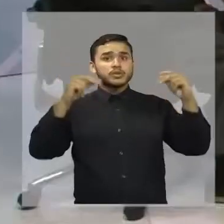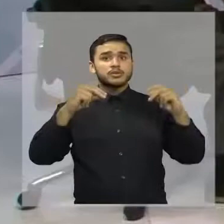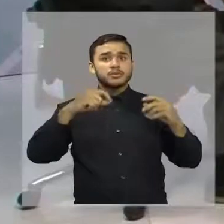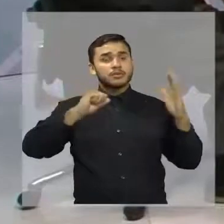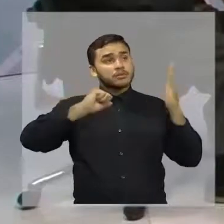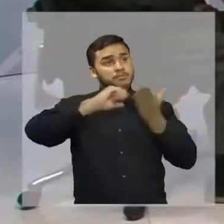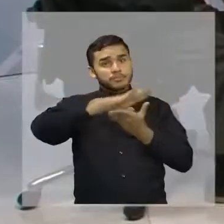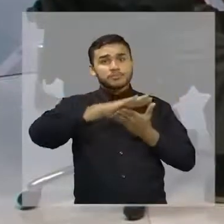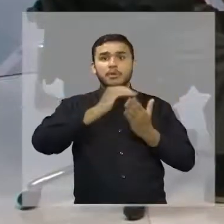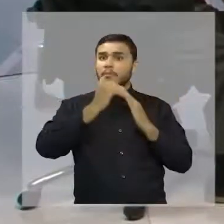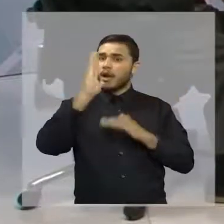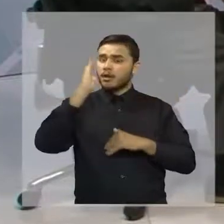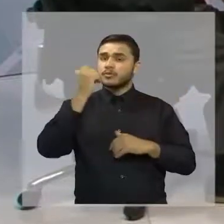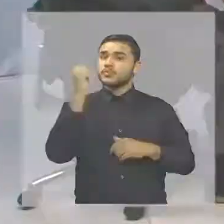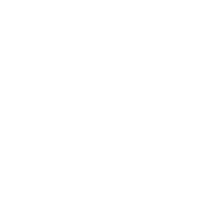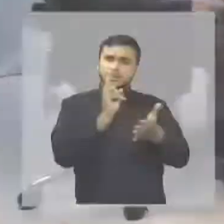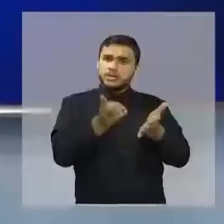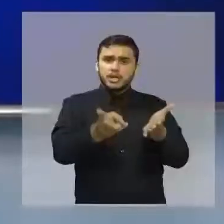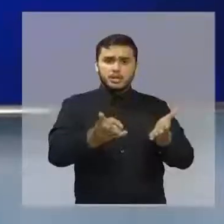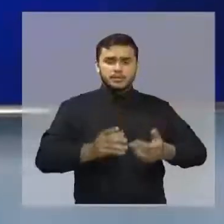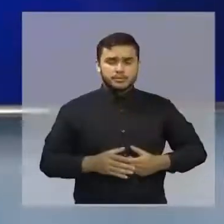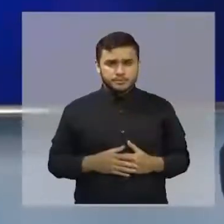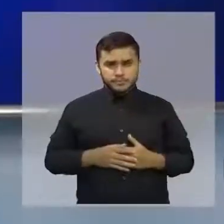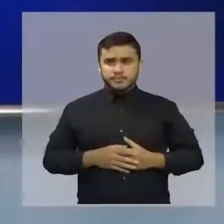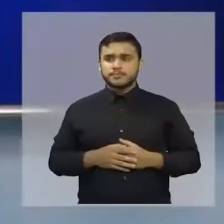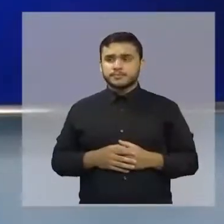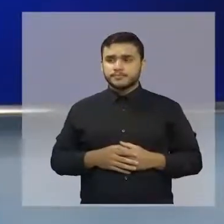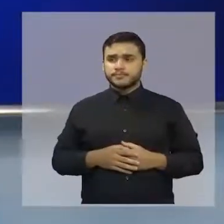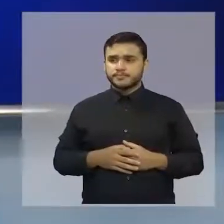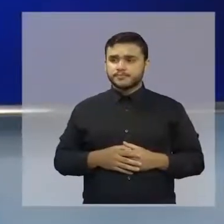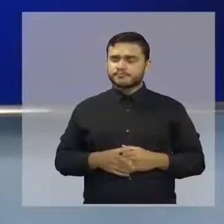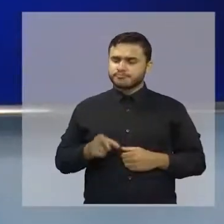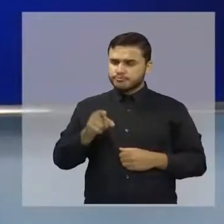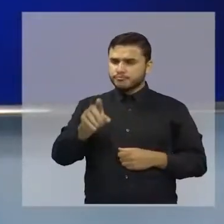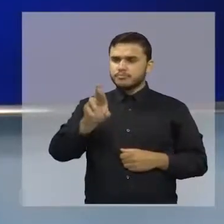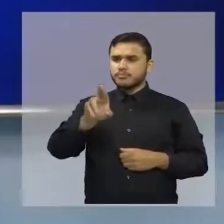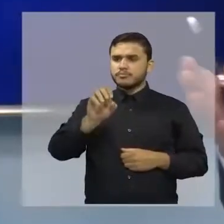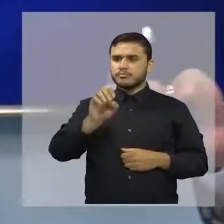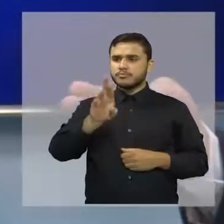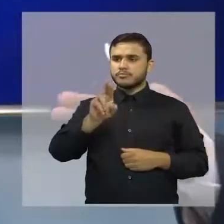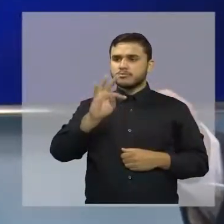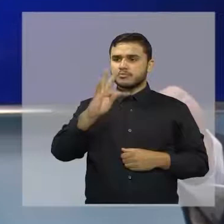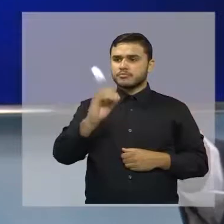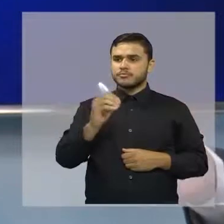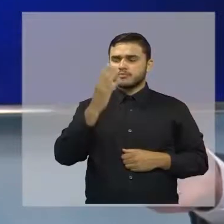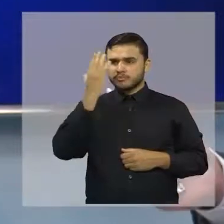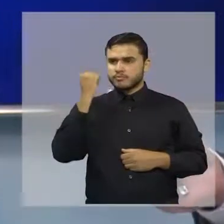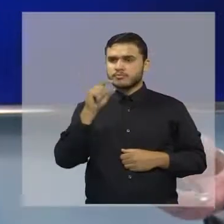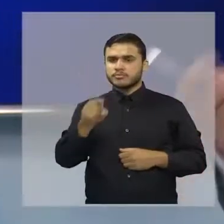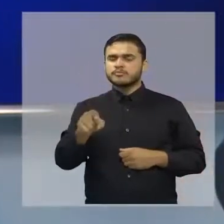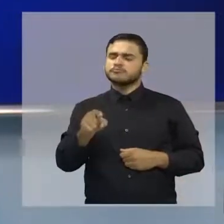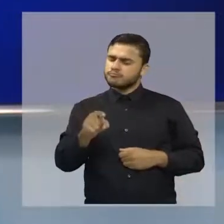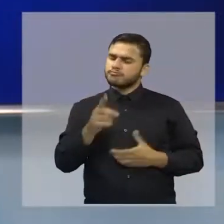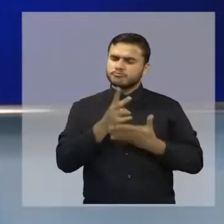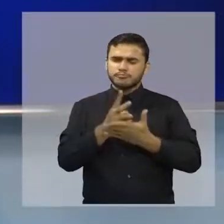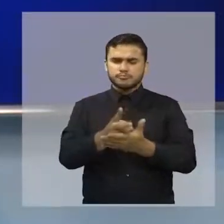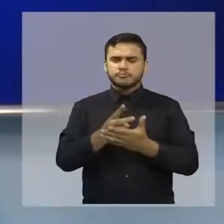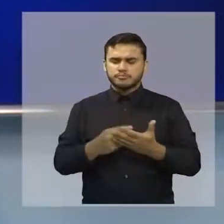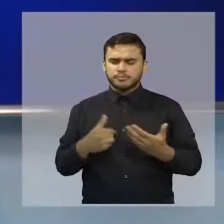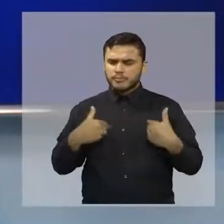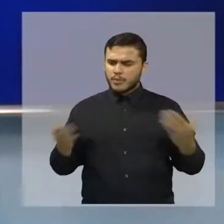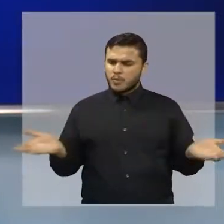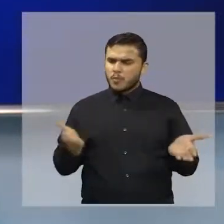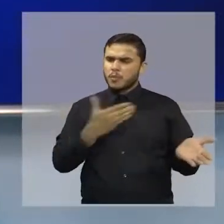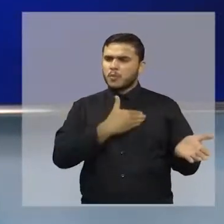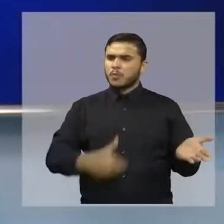Boa. A ironia foi boa. Contraditoriamente, professor Roberto, o que foi mais combatido e que é mais anunciado por